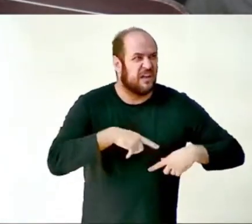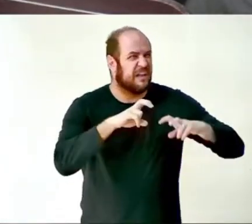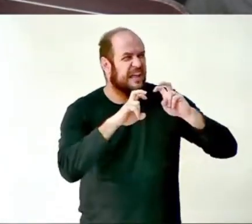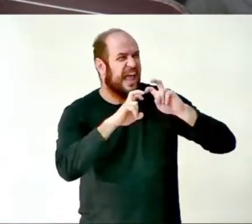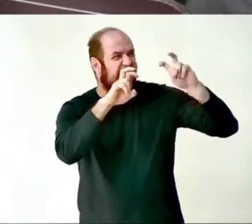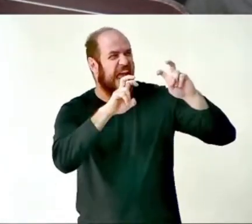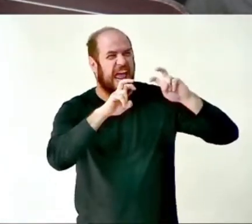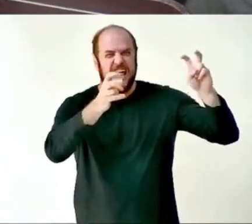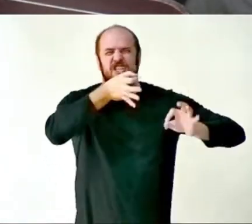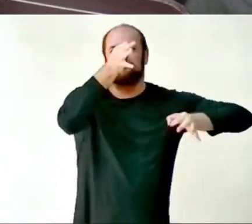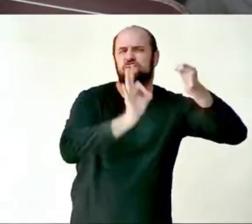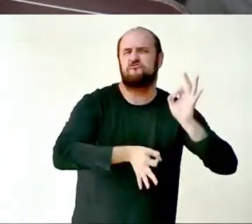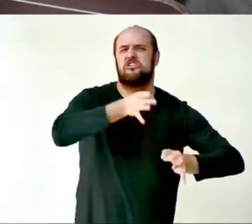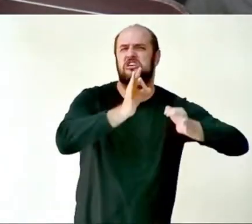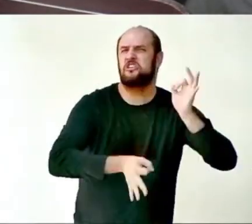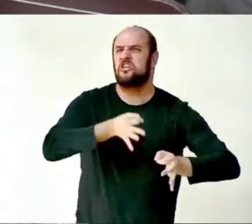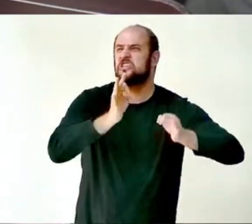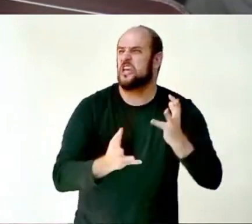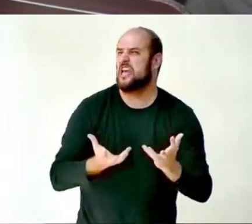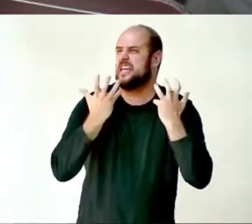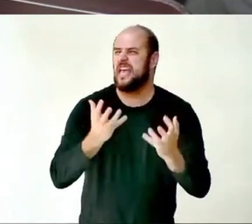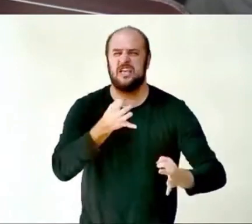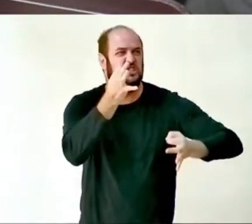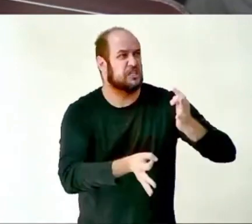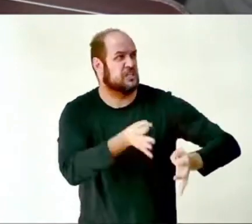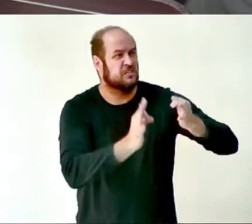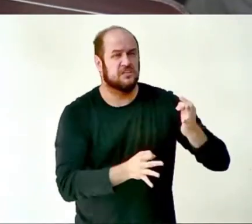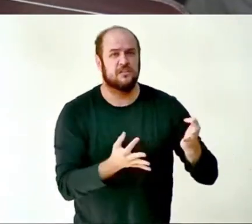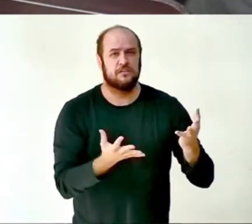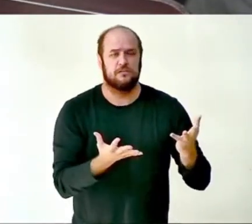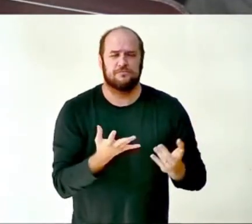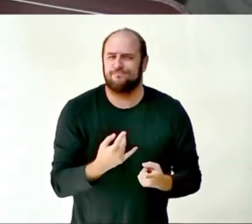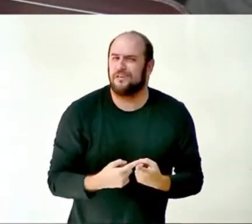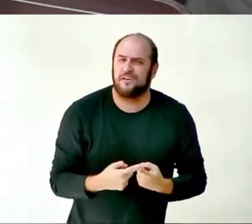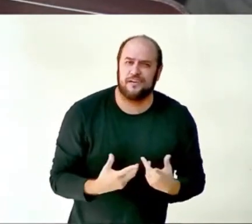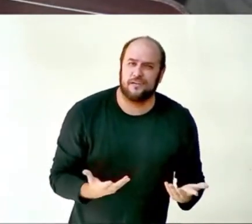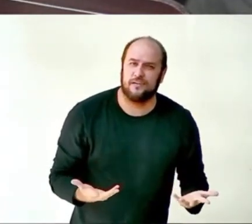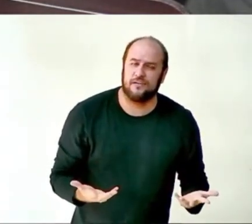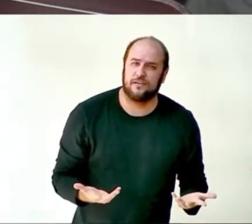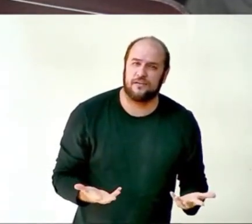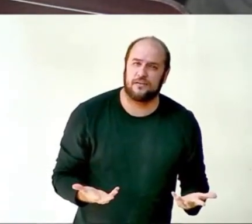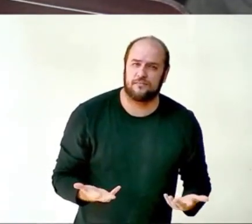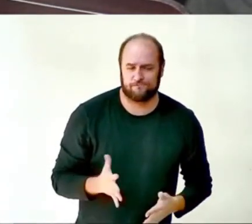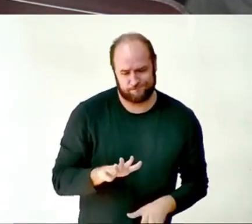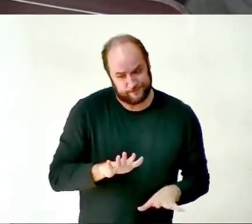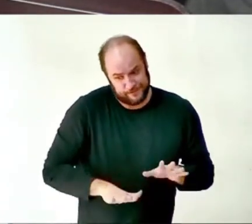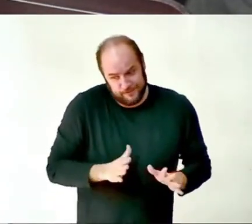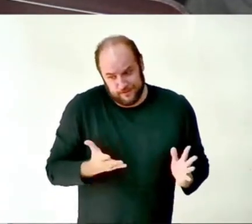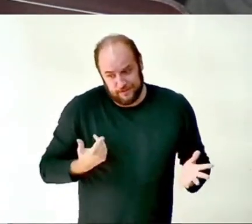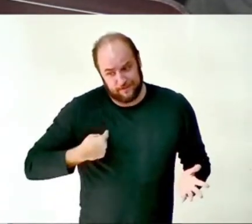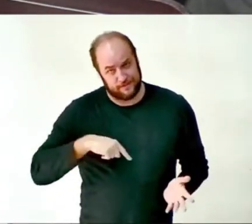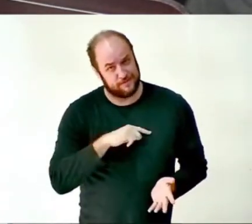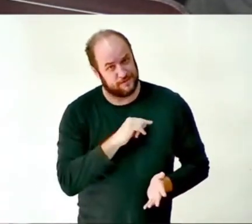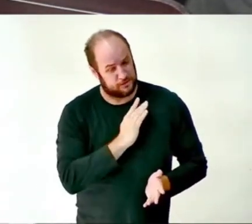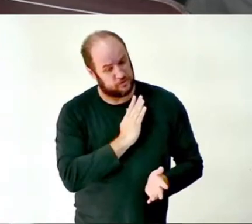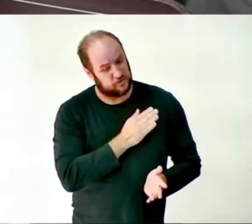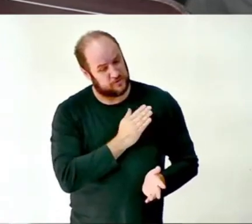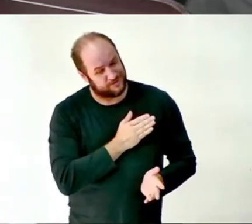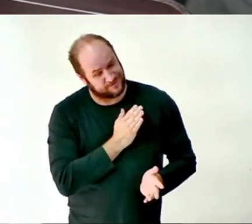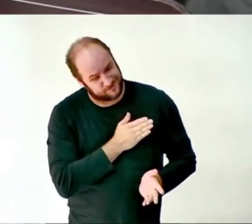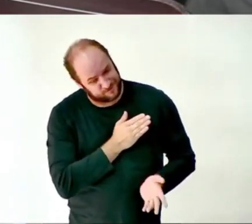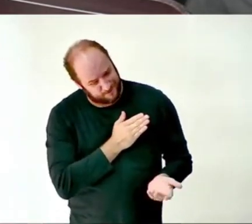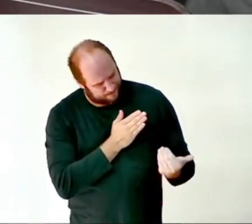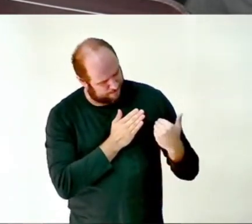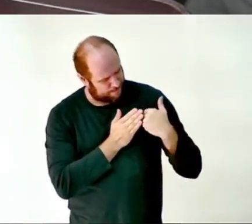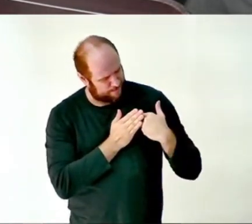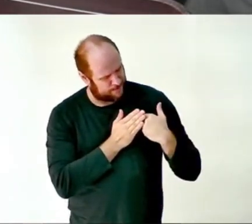por um tipo de justiça? Alguém tem que fazer justiça nessa hora. Por quê? Muitas vezes porque o nosso coração